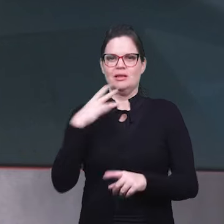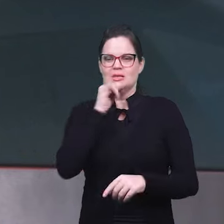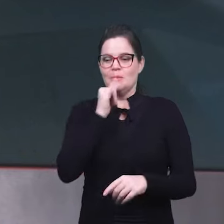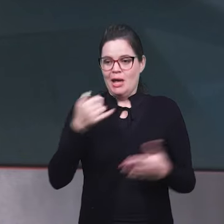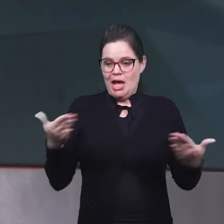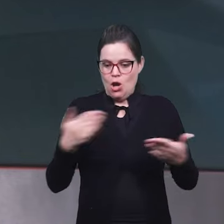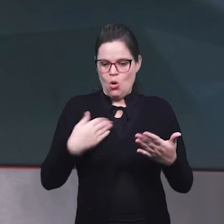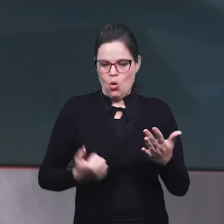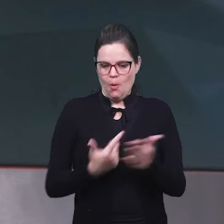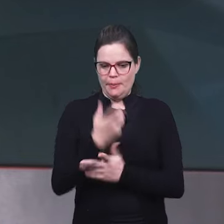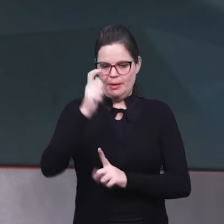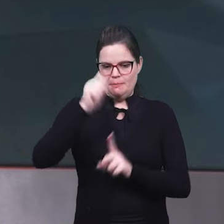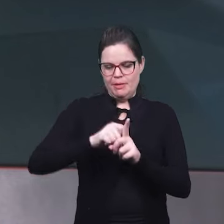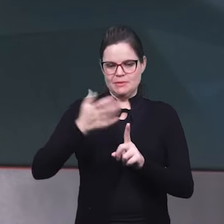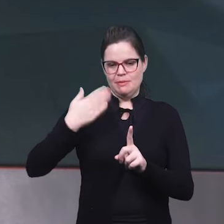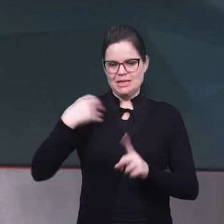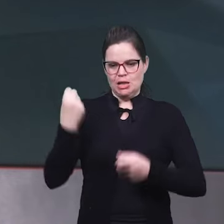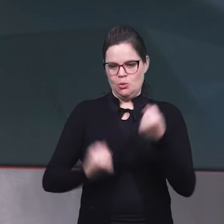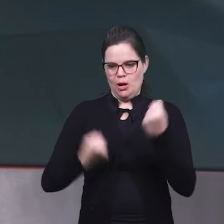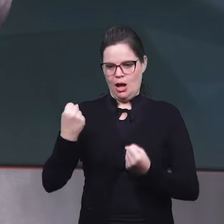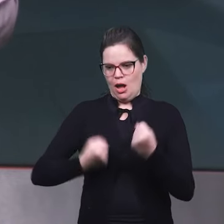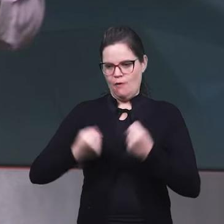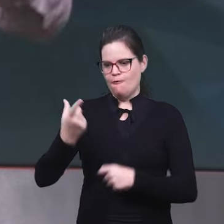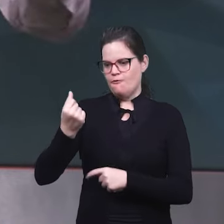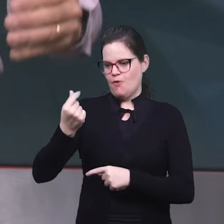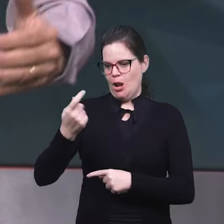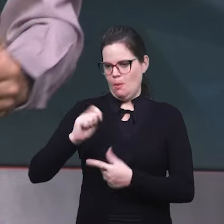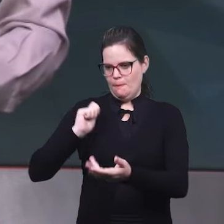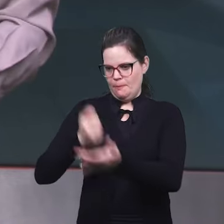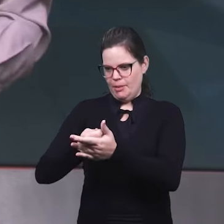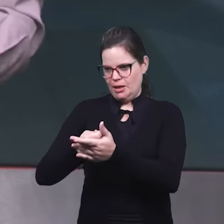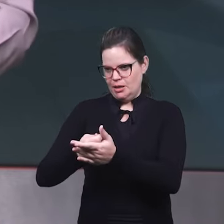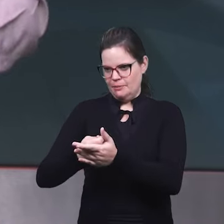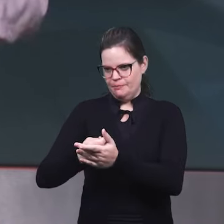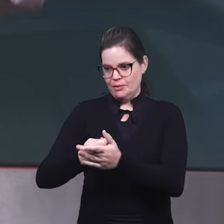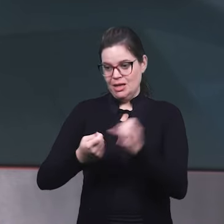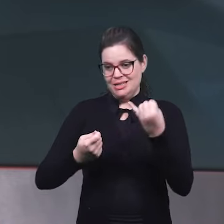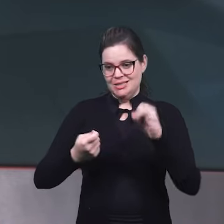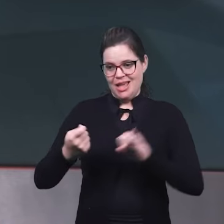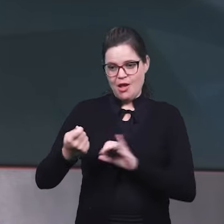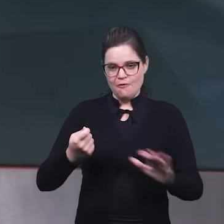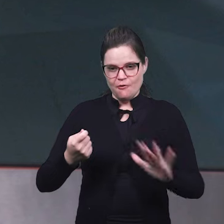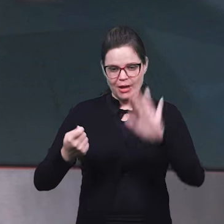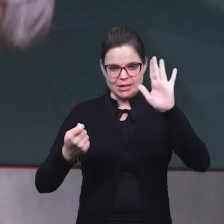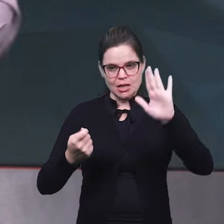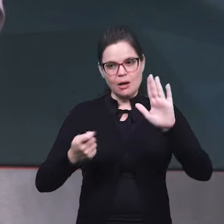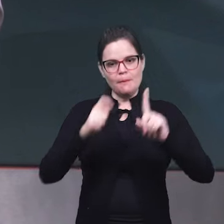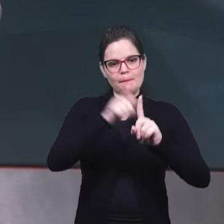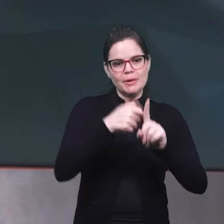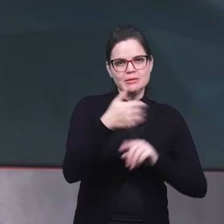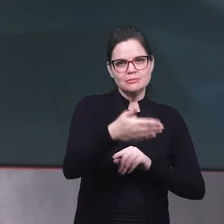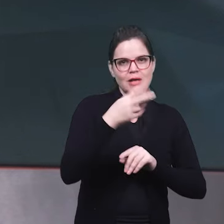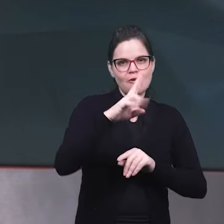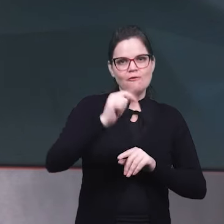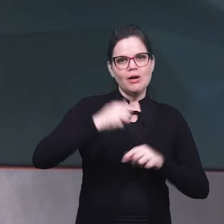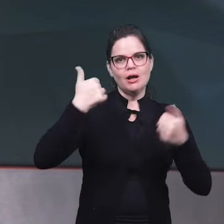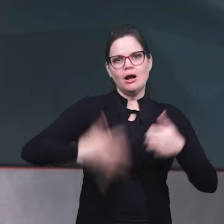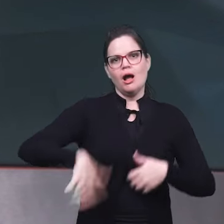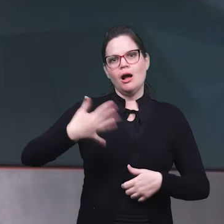eu comprei o mês passado. Então o governo, através do Banco Central, procura controlar isso